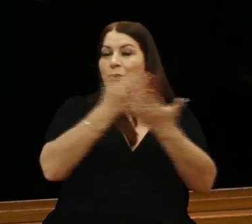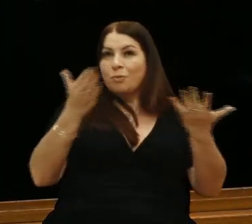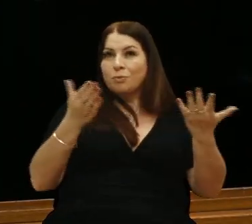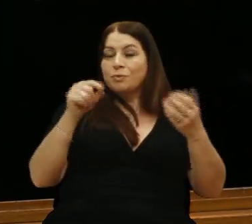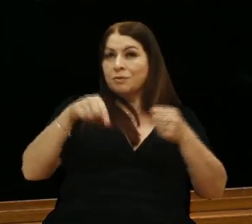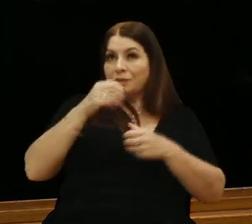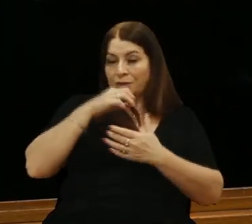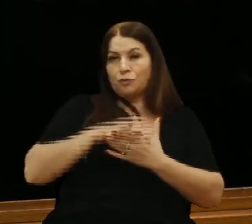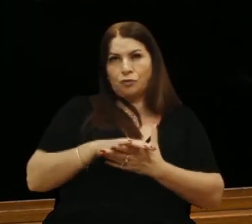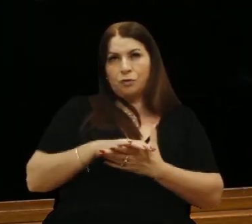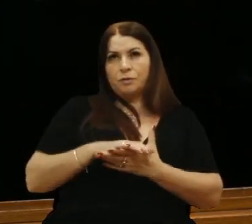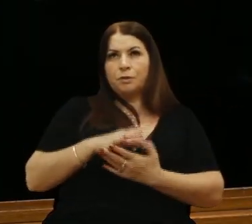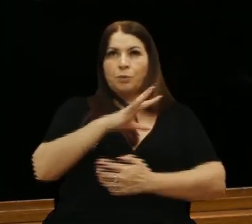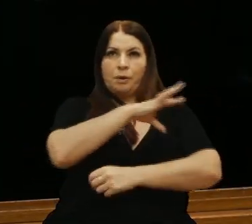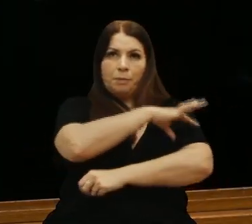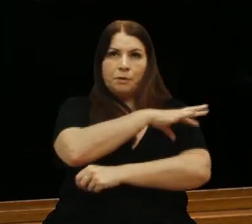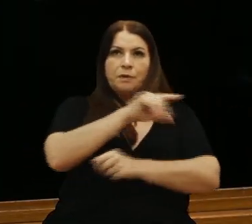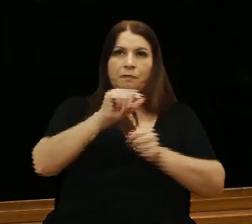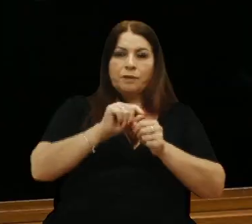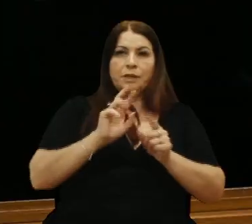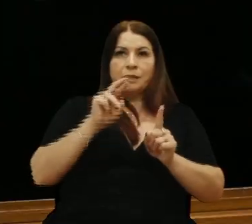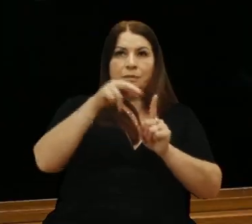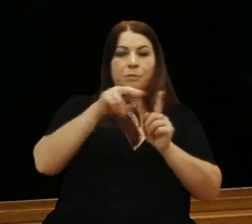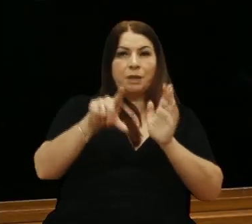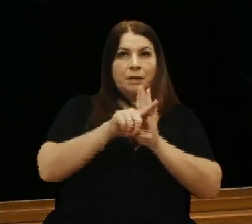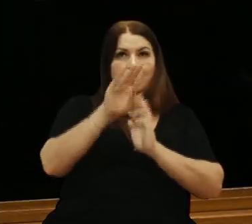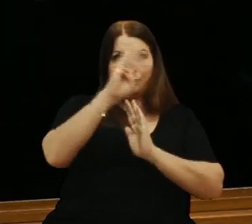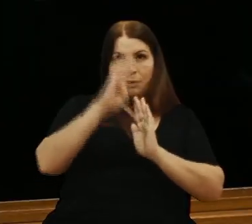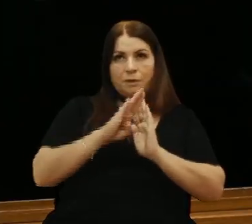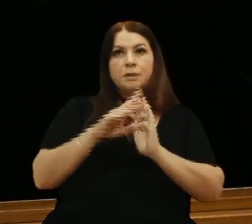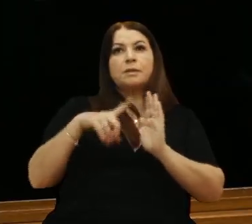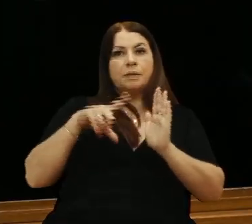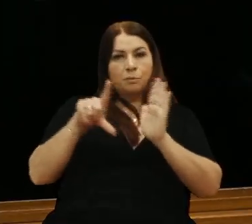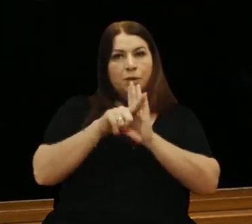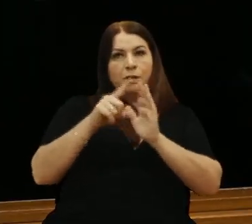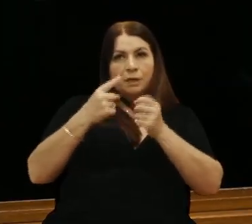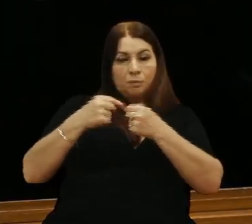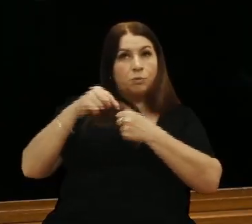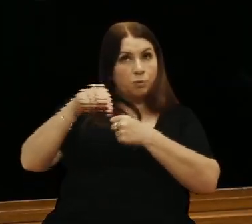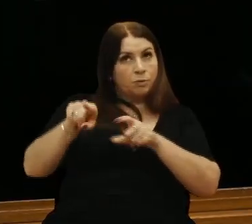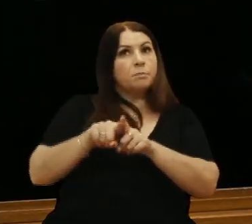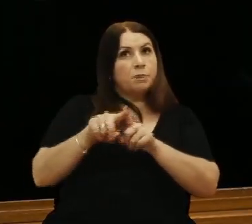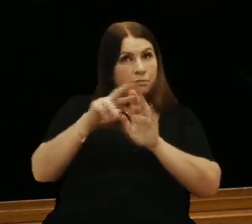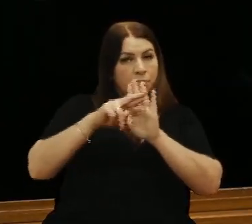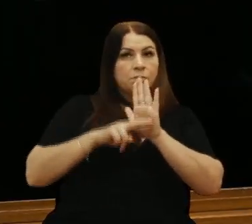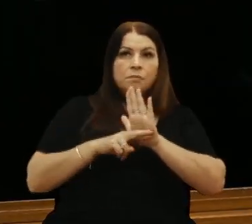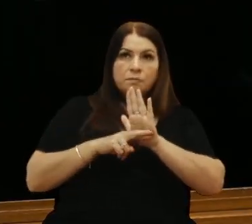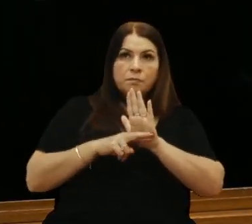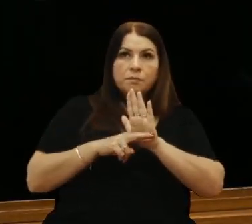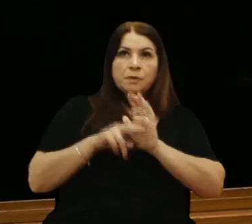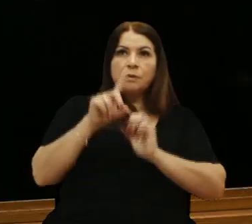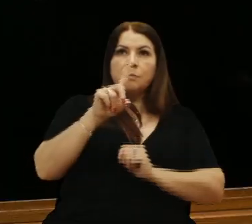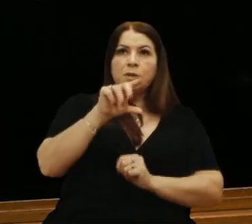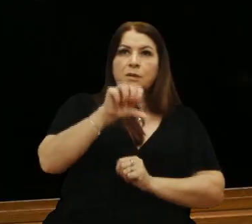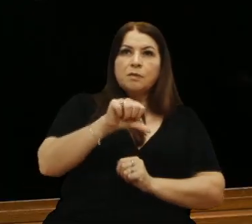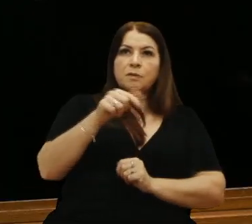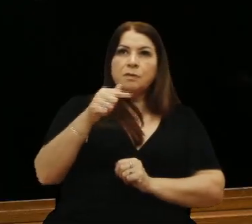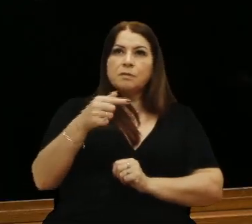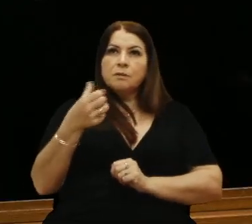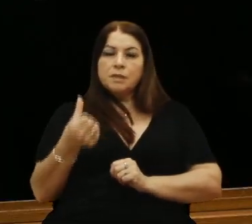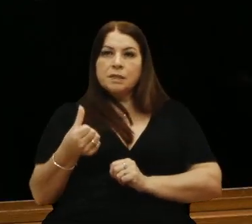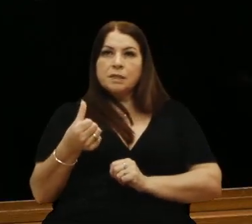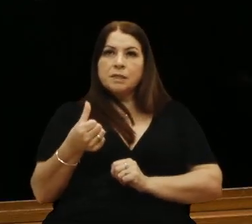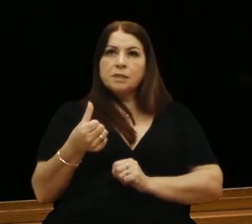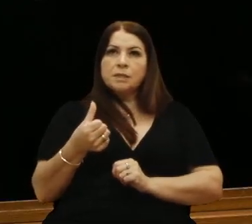Caxias do Sul, embora o capitão Ramon tenha feito referência a uma lei nacional, nós temos uma lei municipal que regra isso, uma lei de 1976,